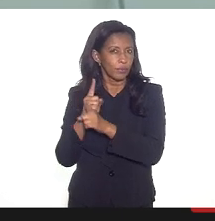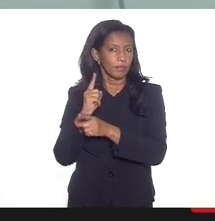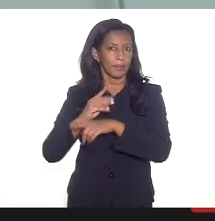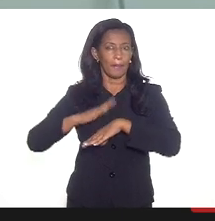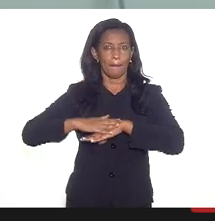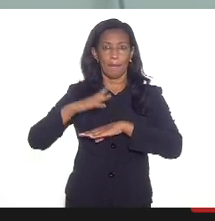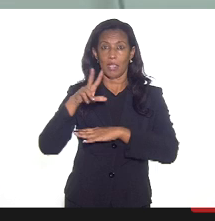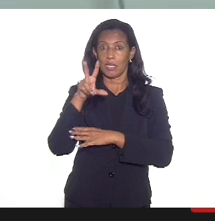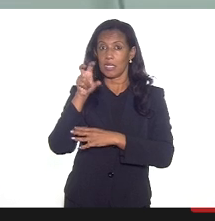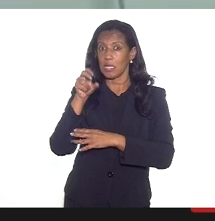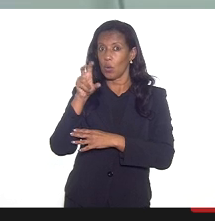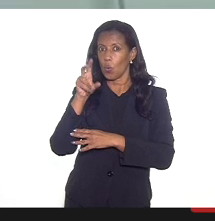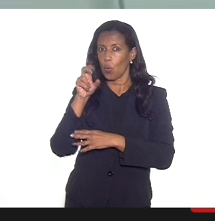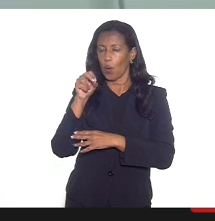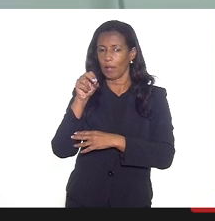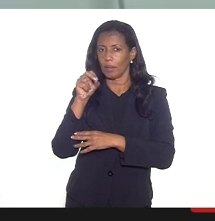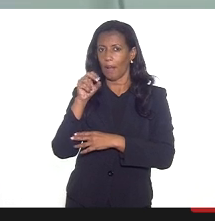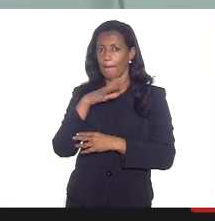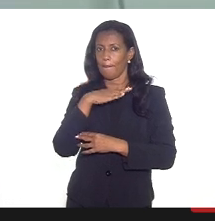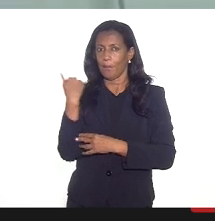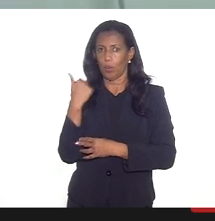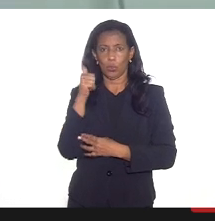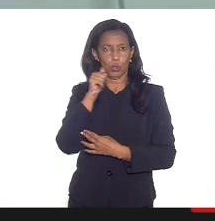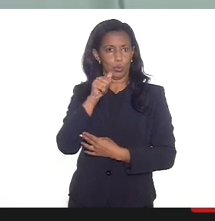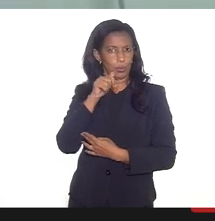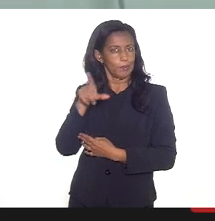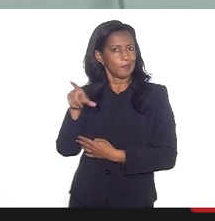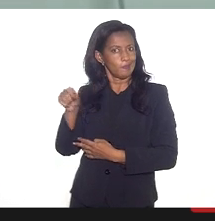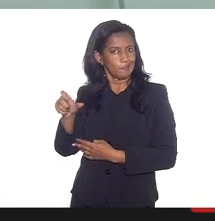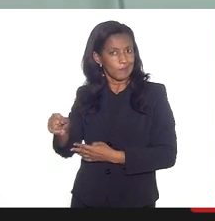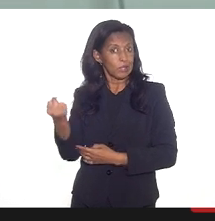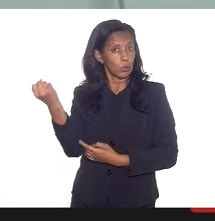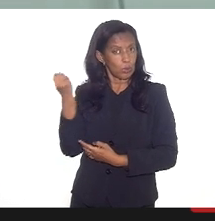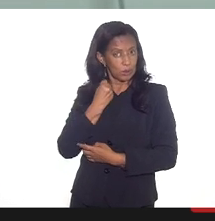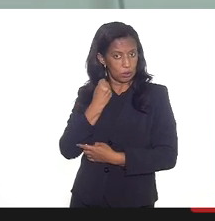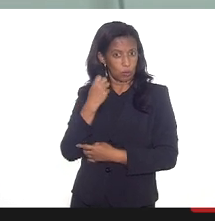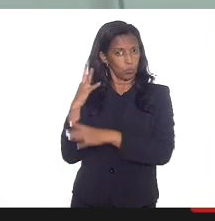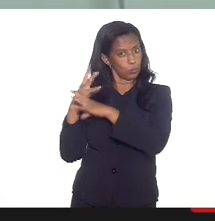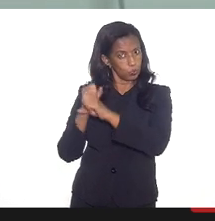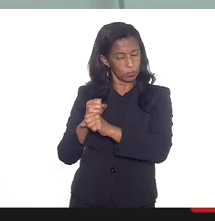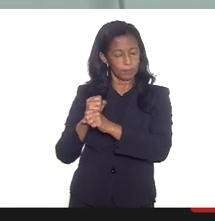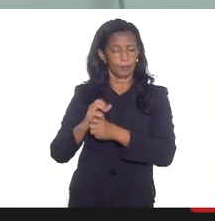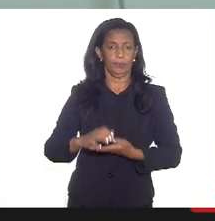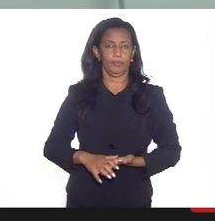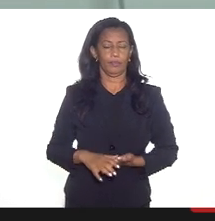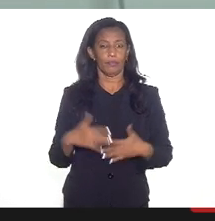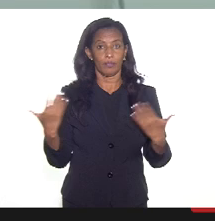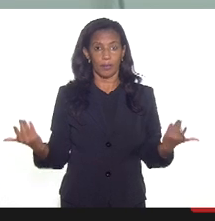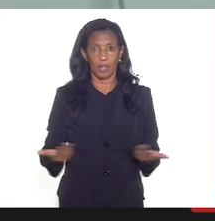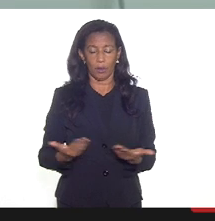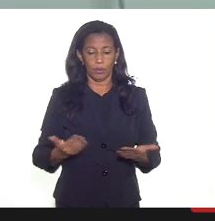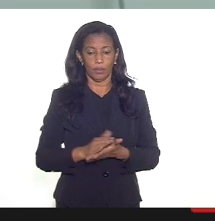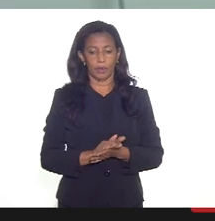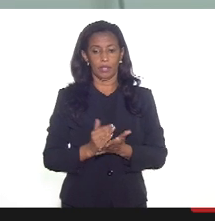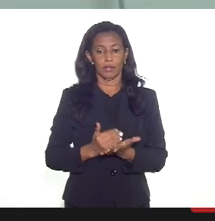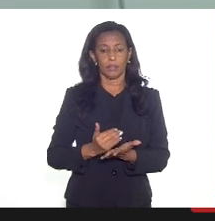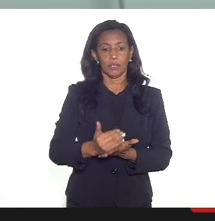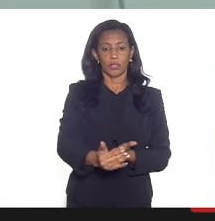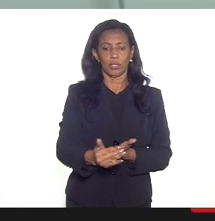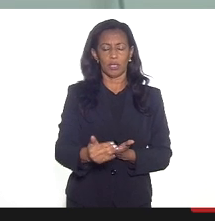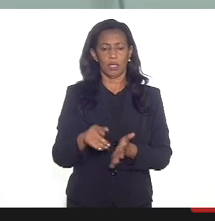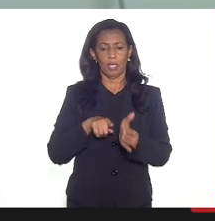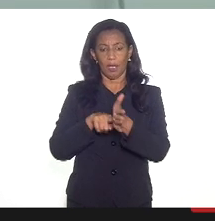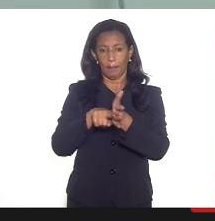mais de 50 casos de assassinatos de mulheres e suicídios. Agora, desde que a pesquisa